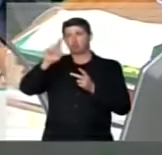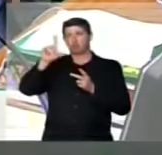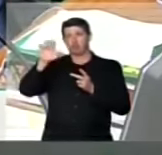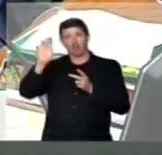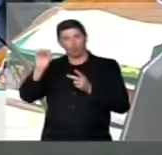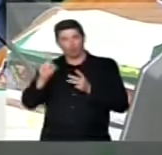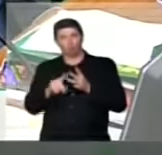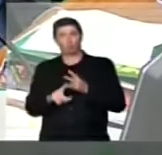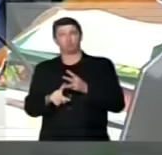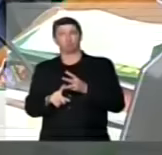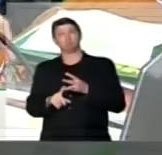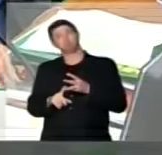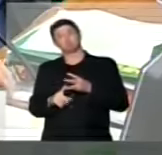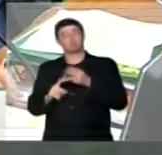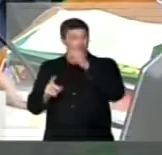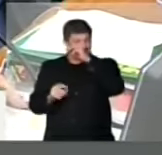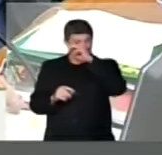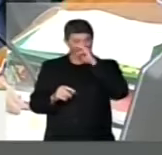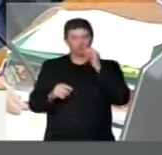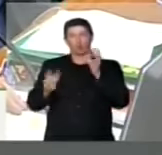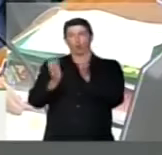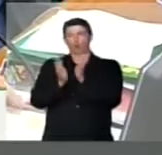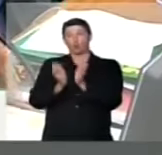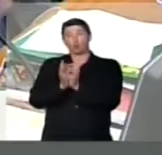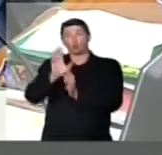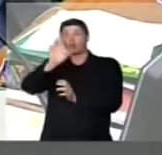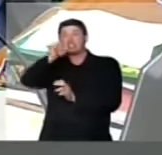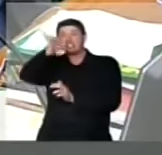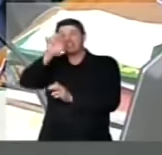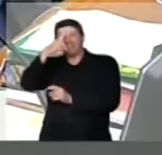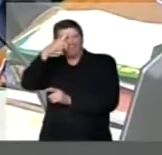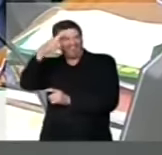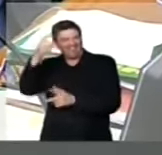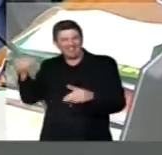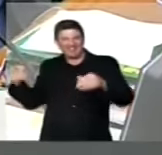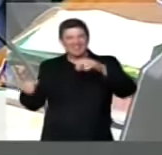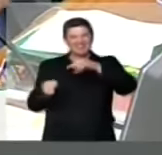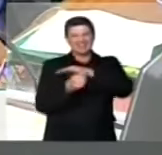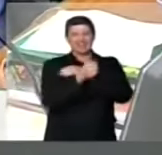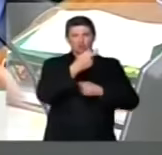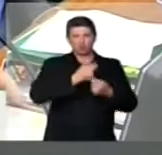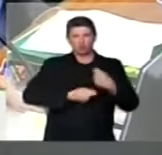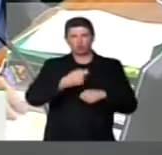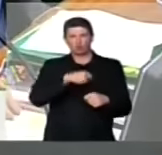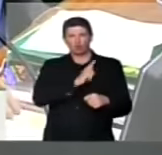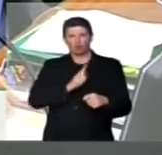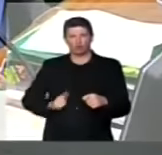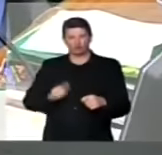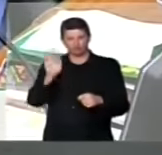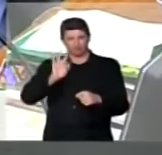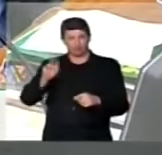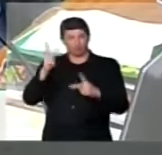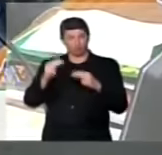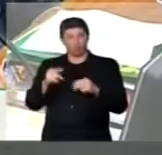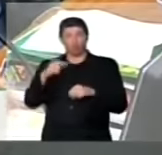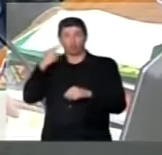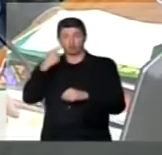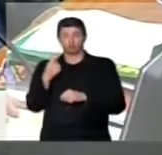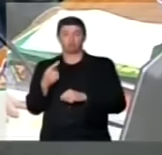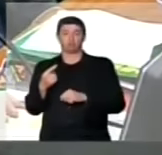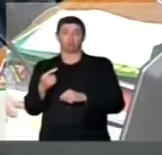O Brasil com uma organização criminosa infiltrada dentro do governo federal, como afirmou um dos